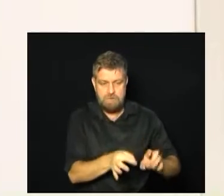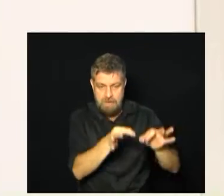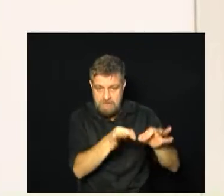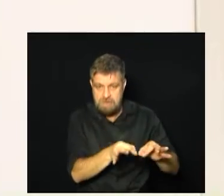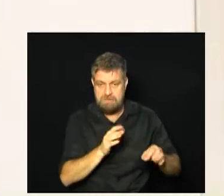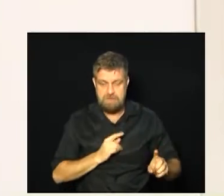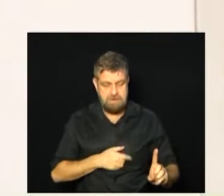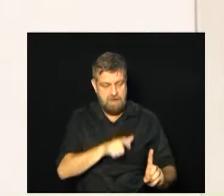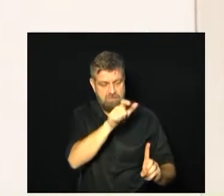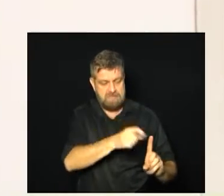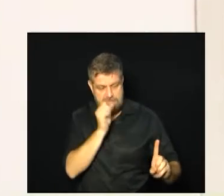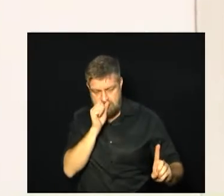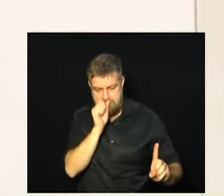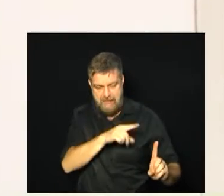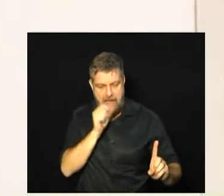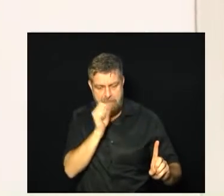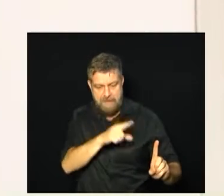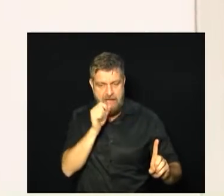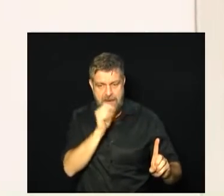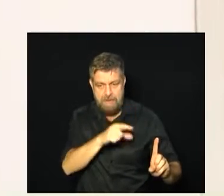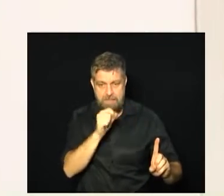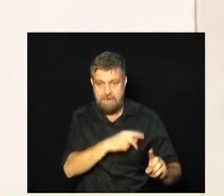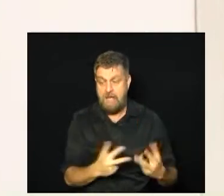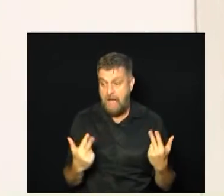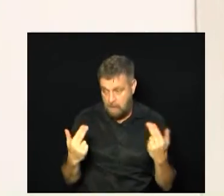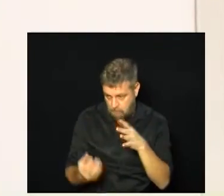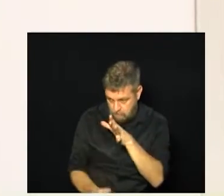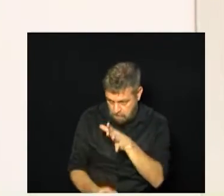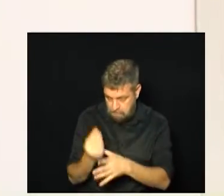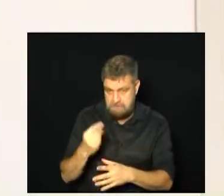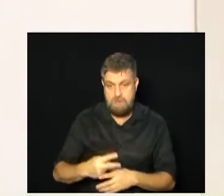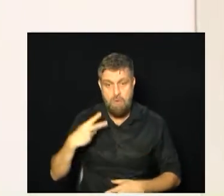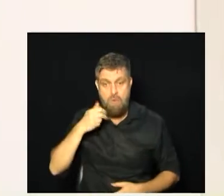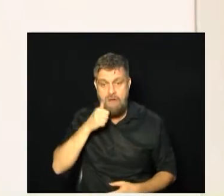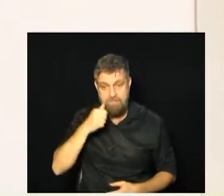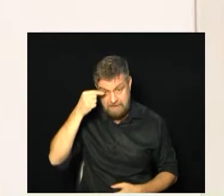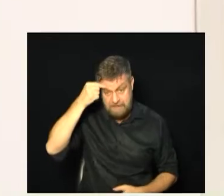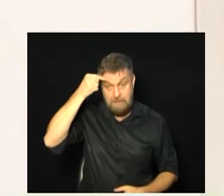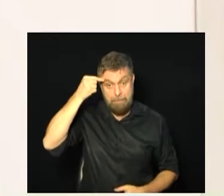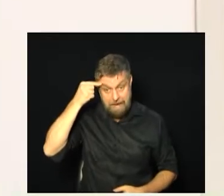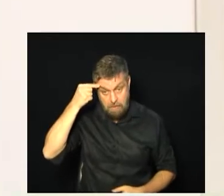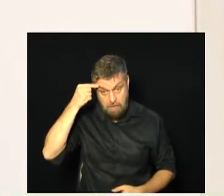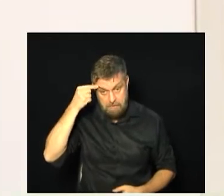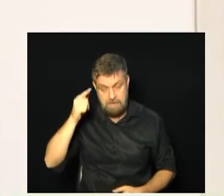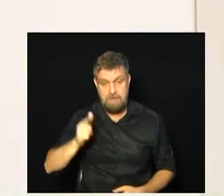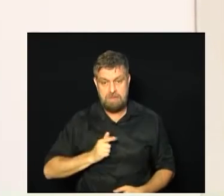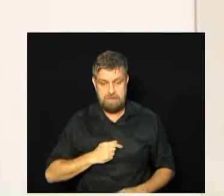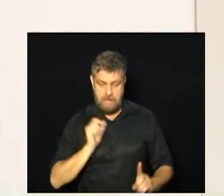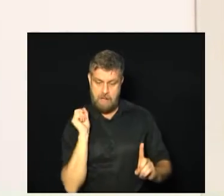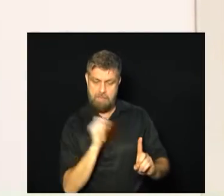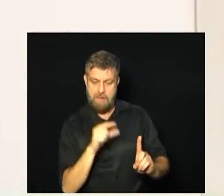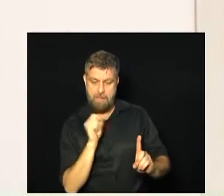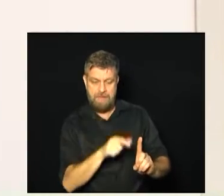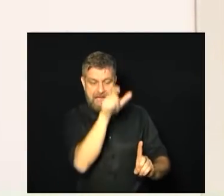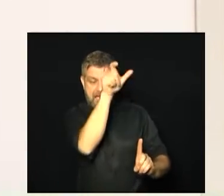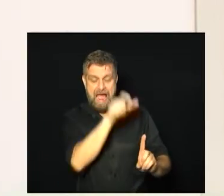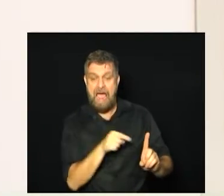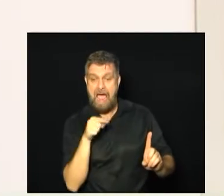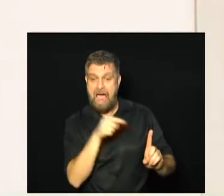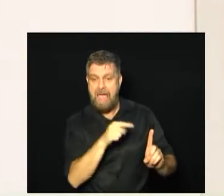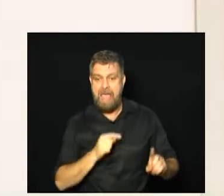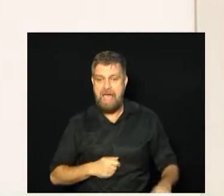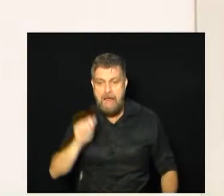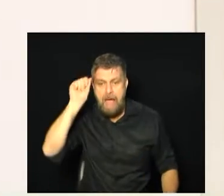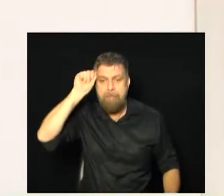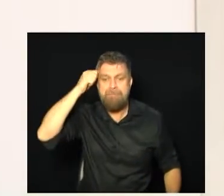o decoro daquela pessoa, como ocorreu com a nobre vereadora Paola, né, que foi ofendida na sua dignidade, chamada de